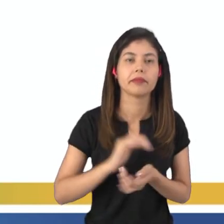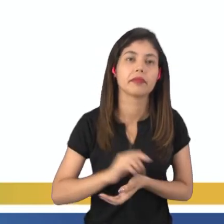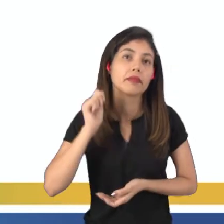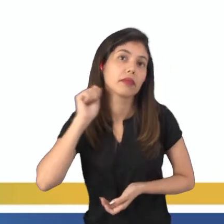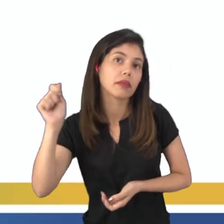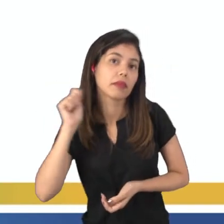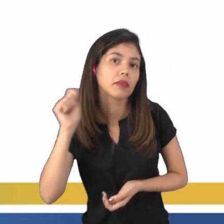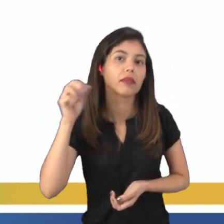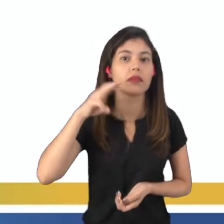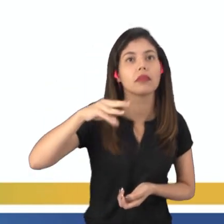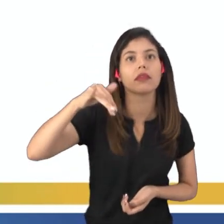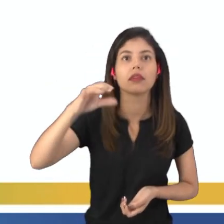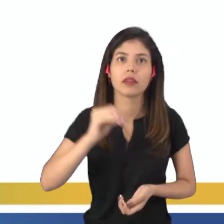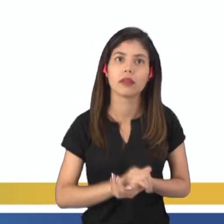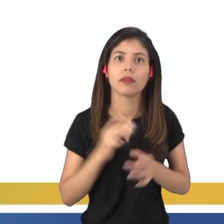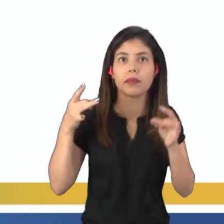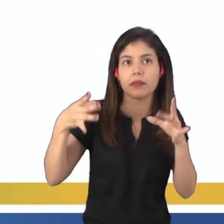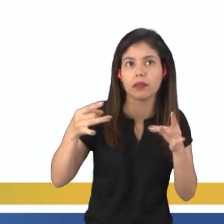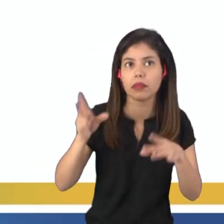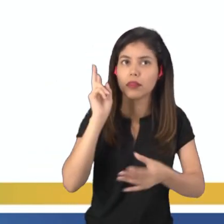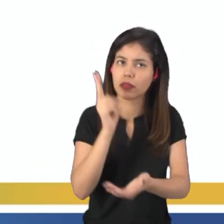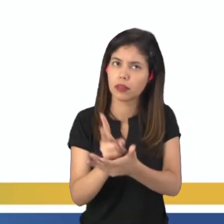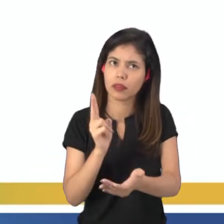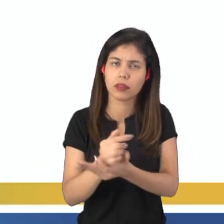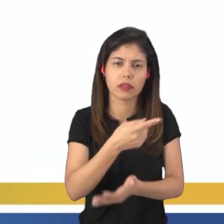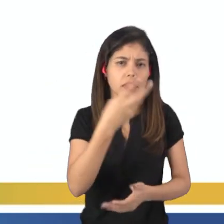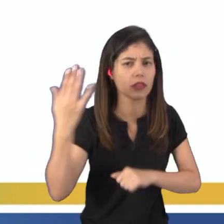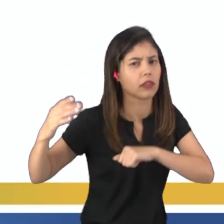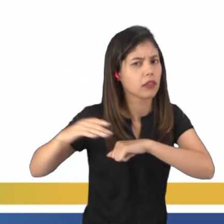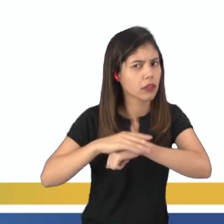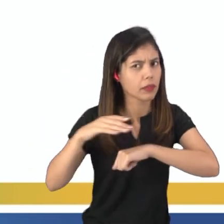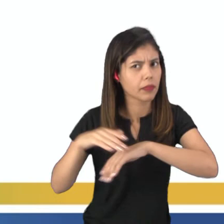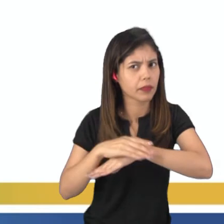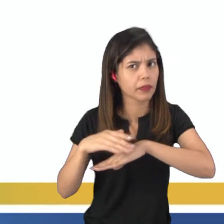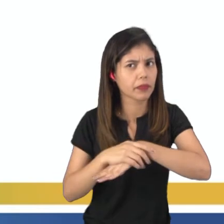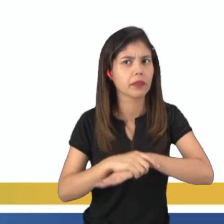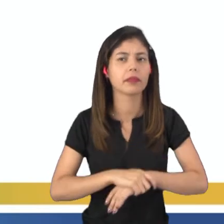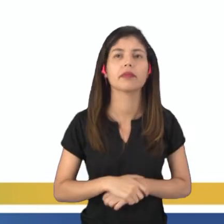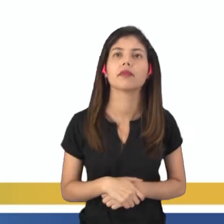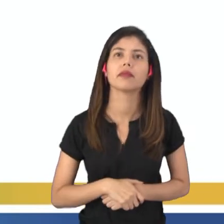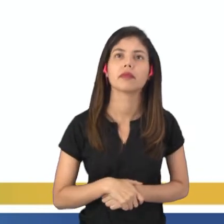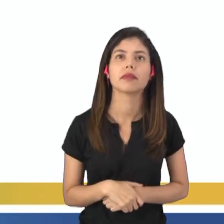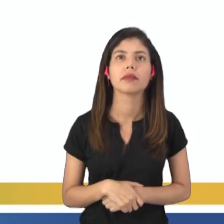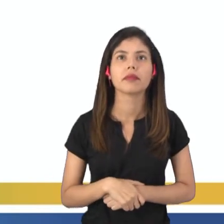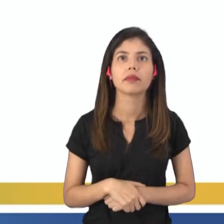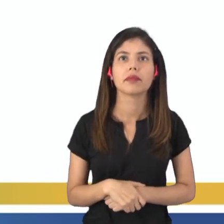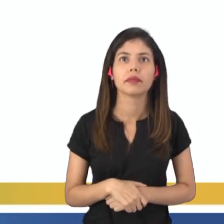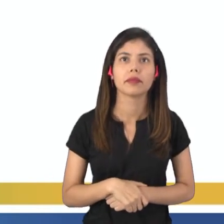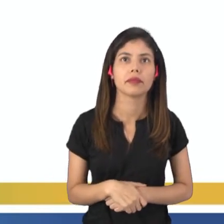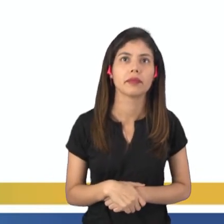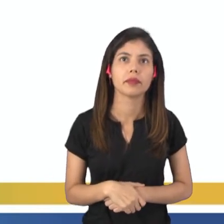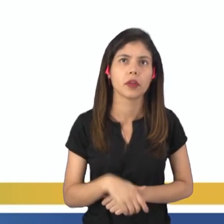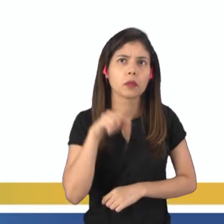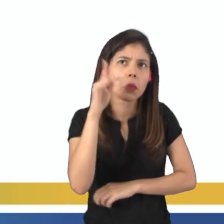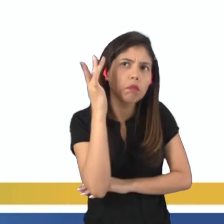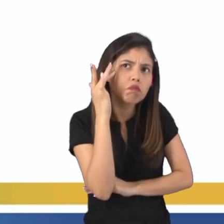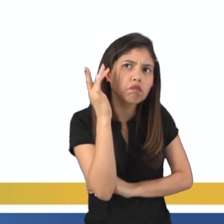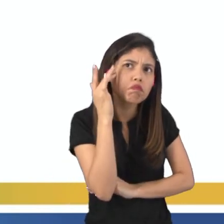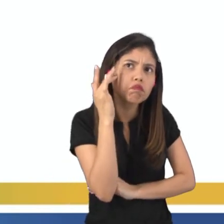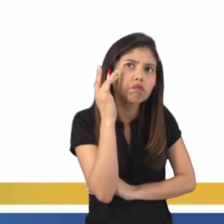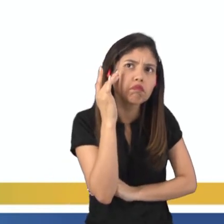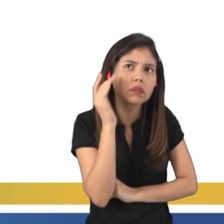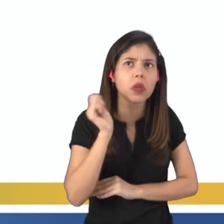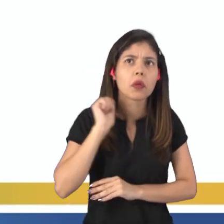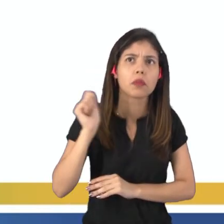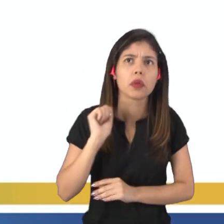C. Em abril e maio foram vendidas as mesmas quantidades de sapato. Você acha aí que as barras